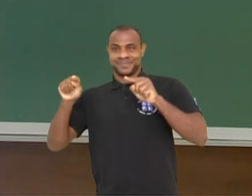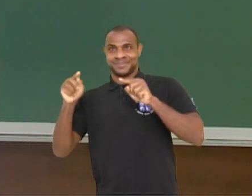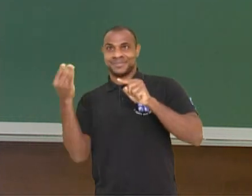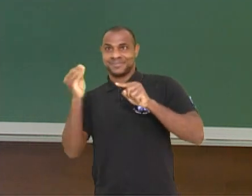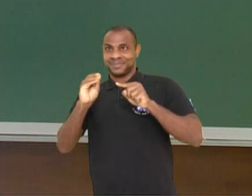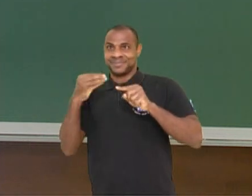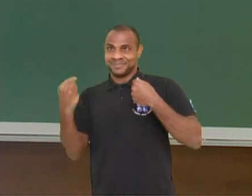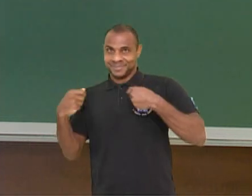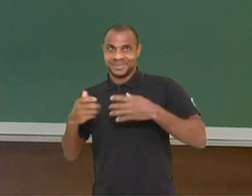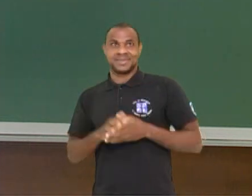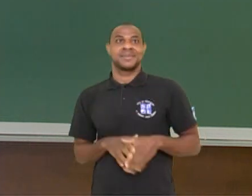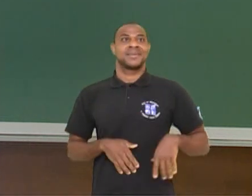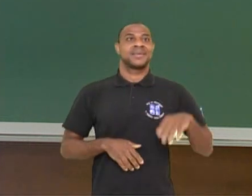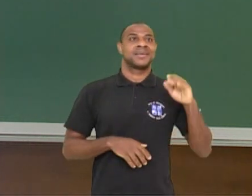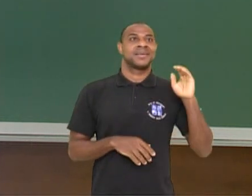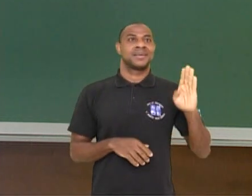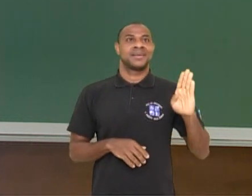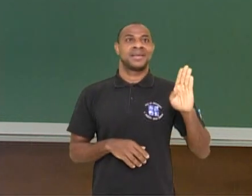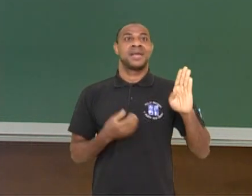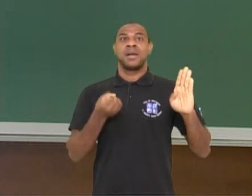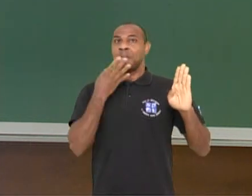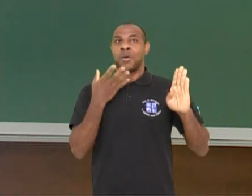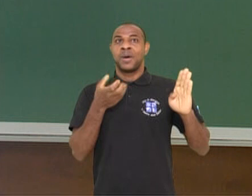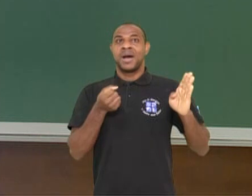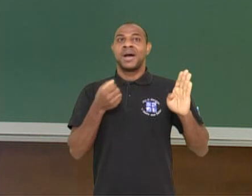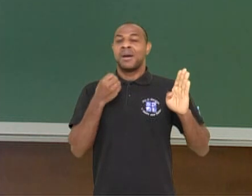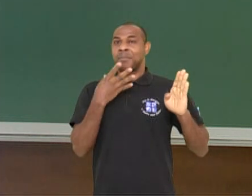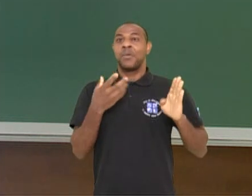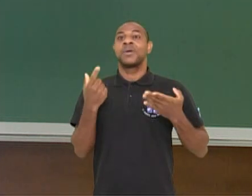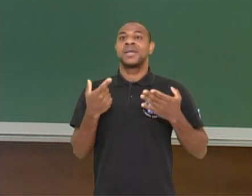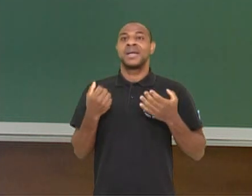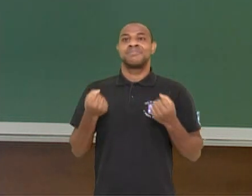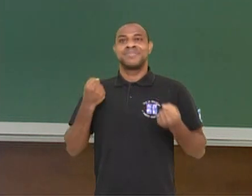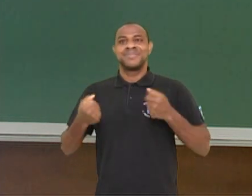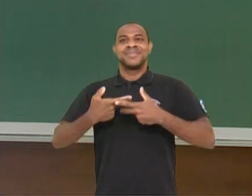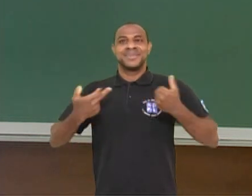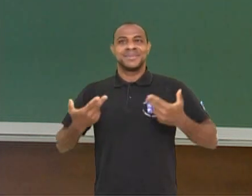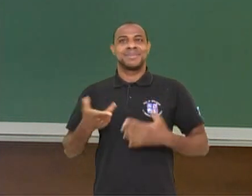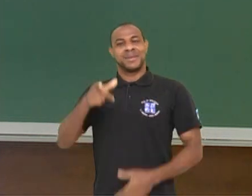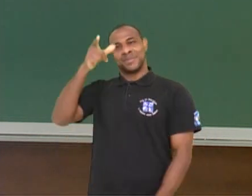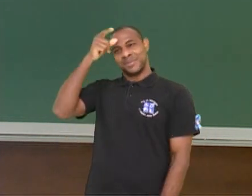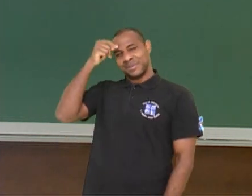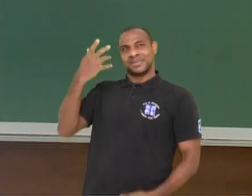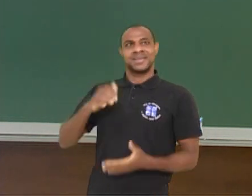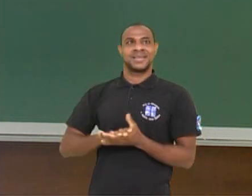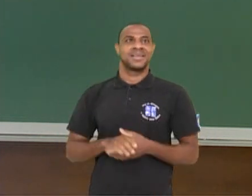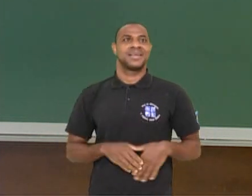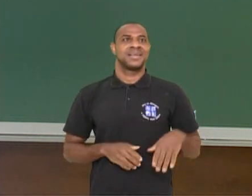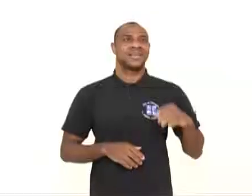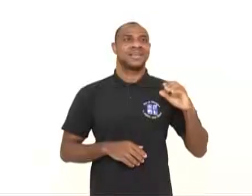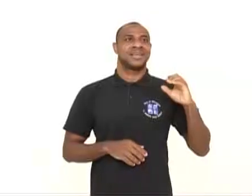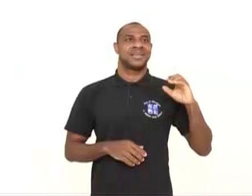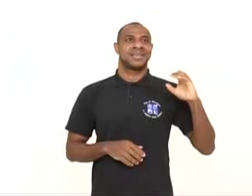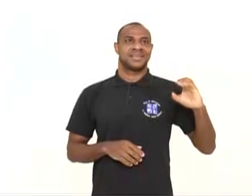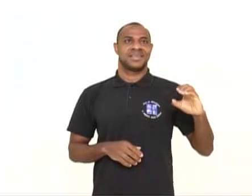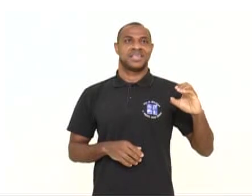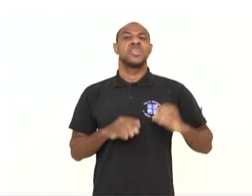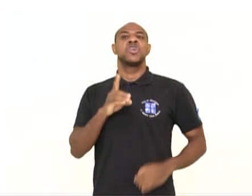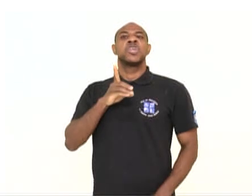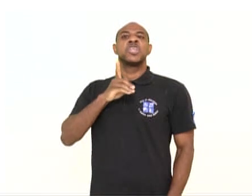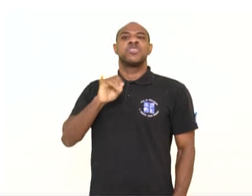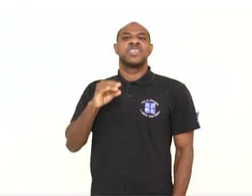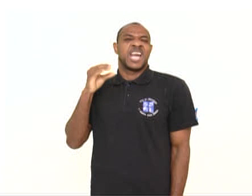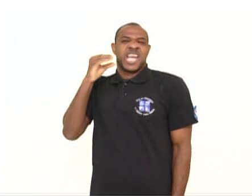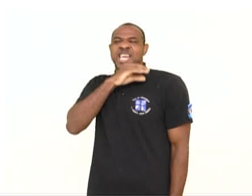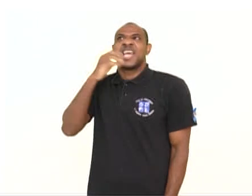relax, uma boa atividade para relaxar. In hot days is a good leisure activity. Né? Nos dias quentes é uma